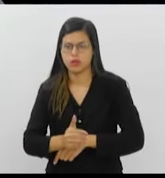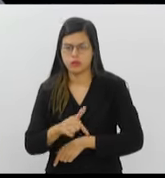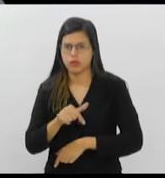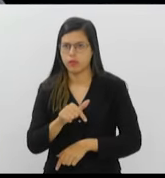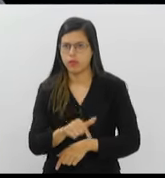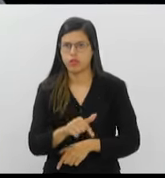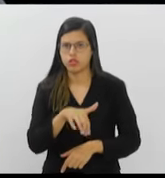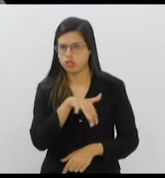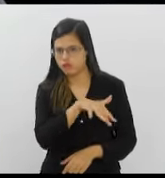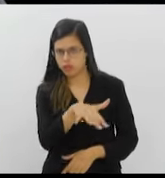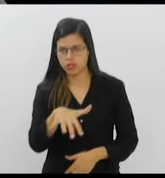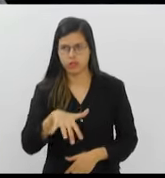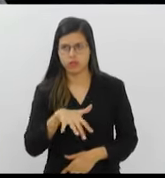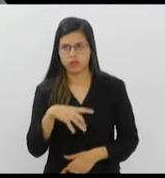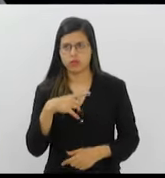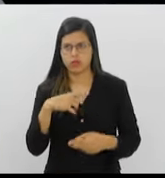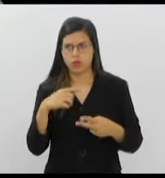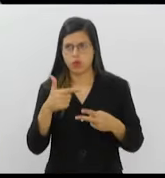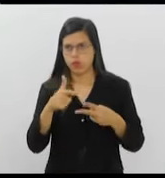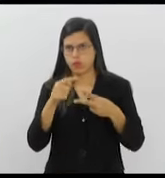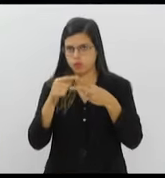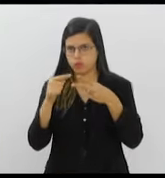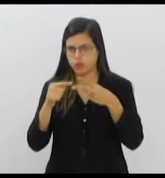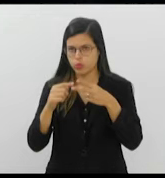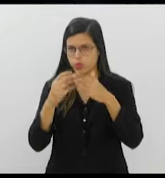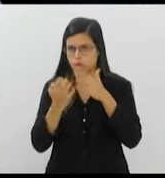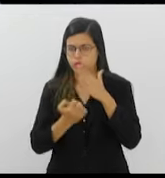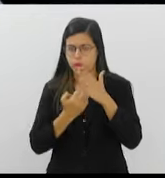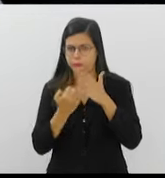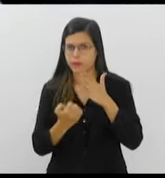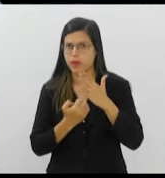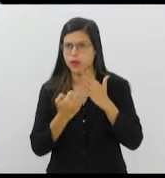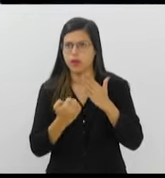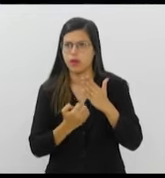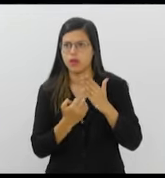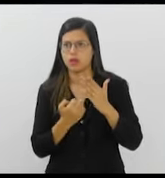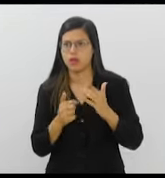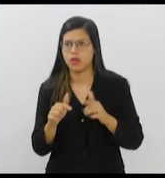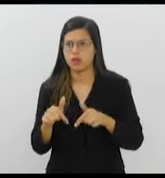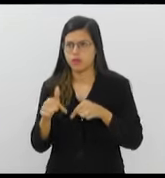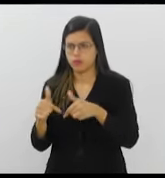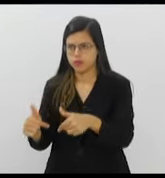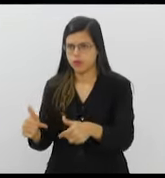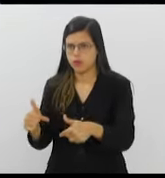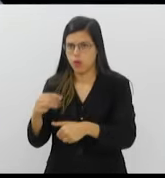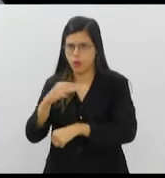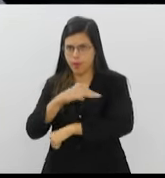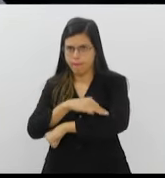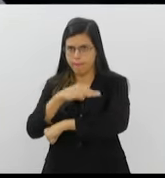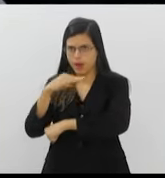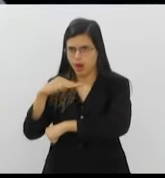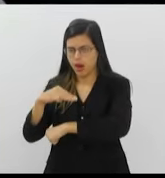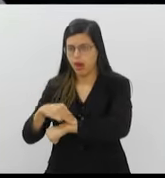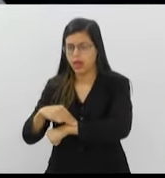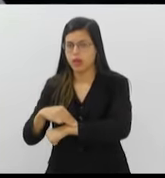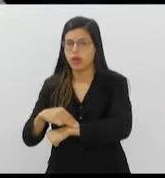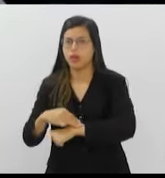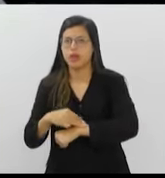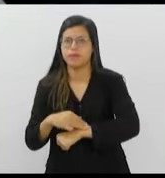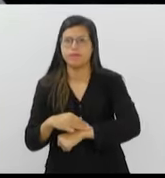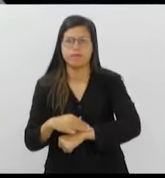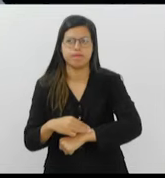mas temos outras duas empresas aqui, né, que atuam diretamente em Macaé. E